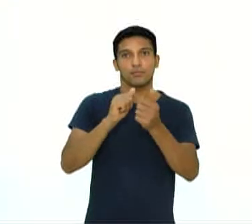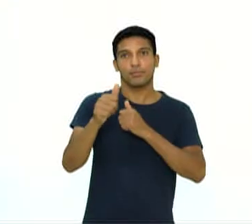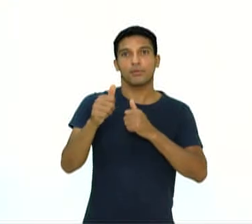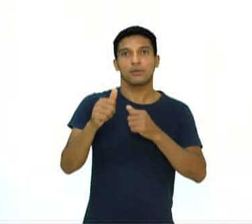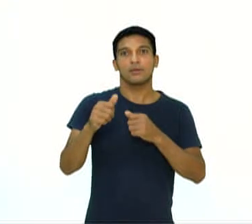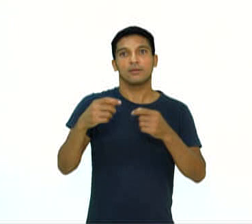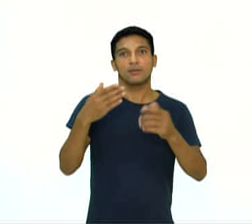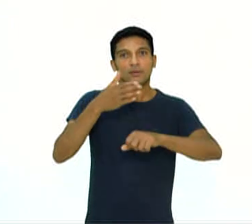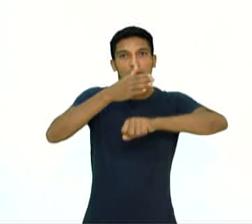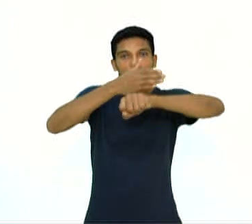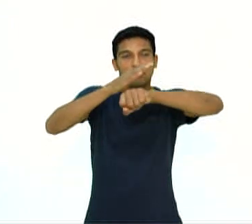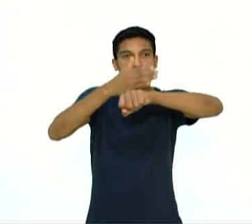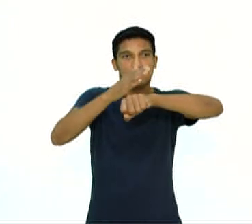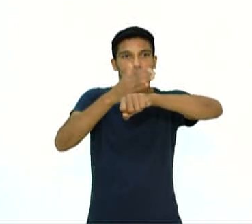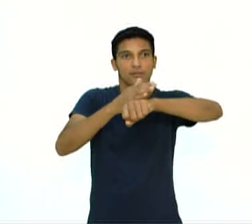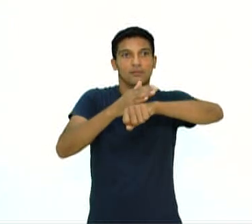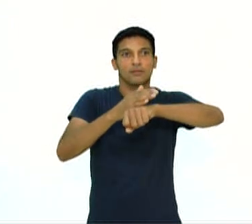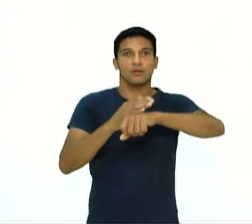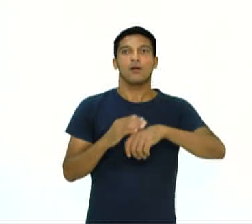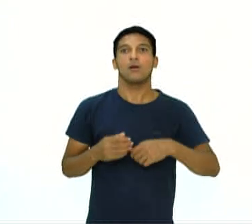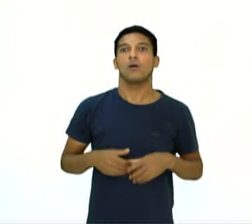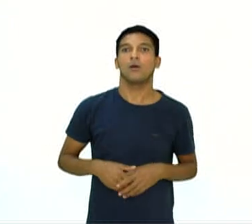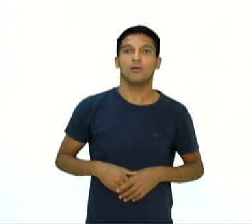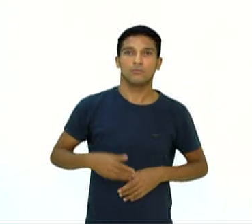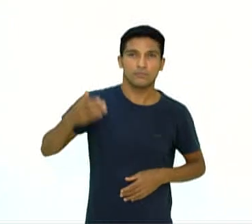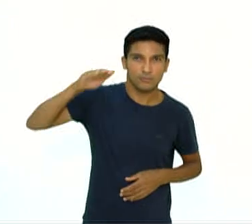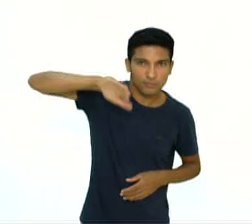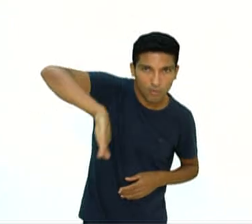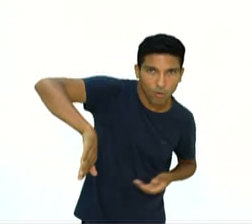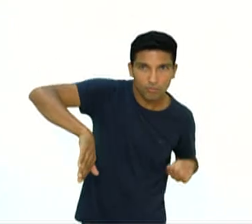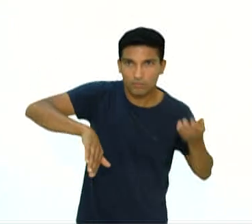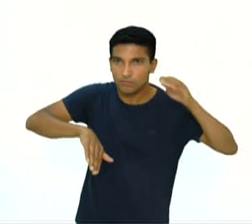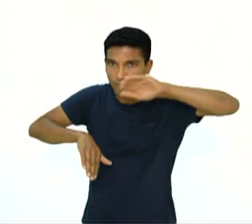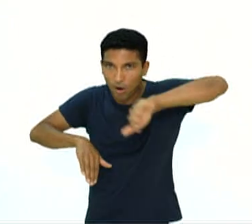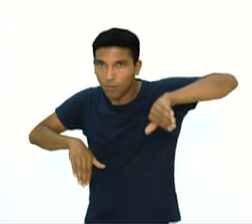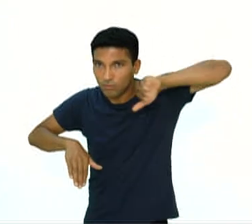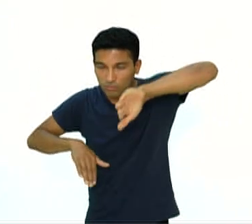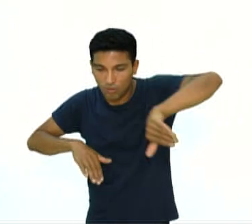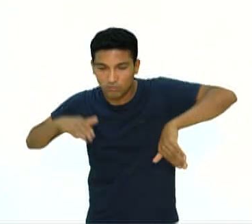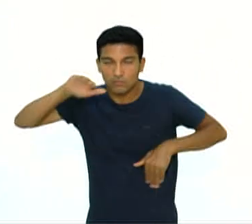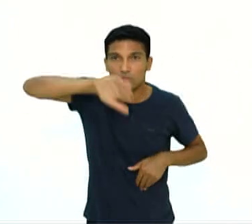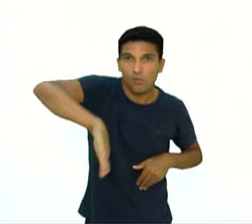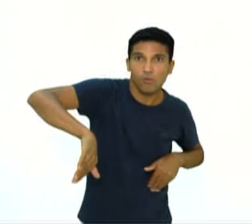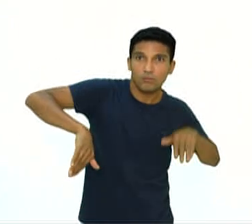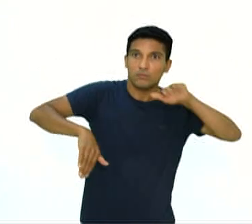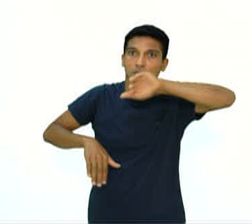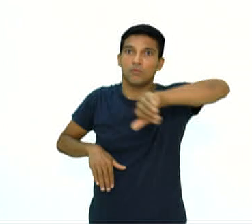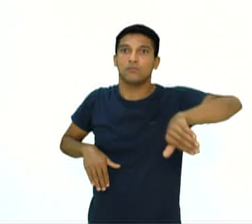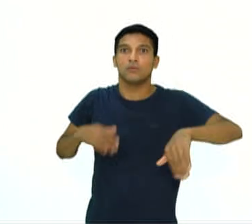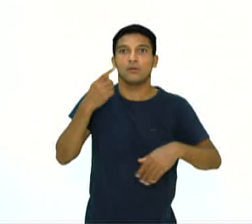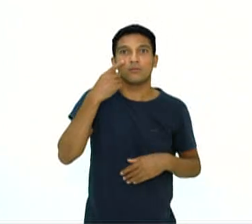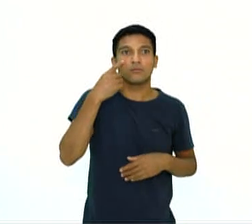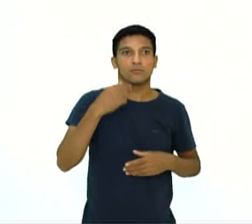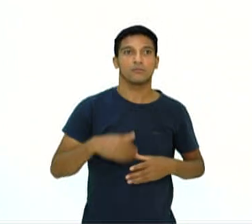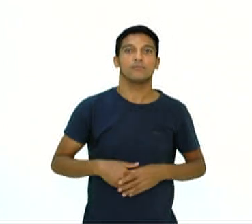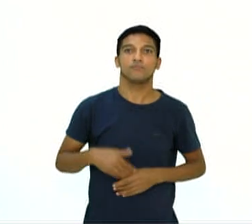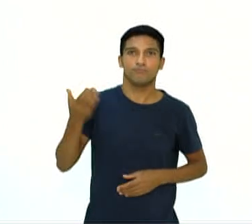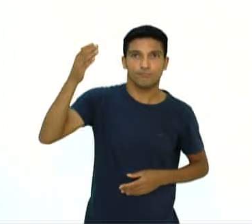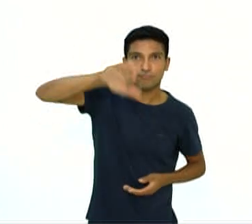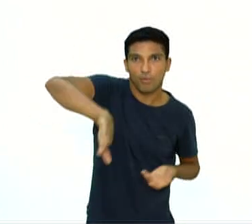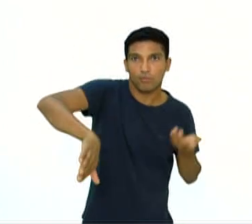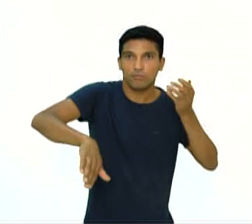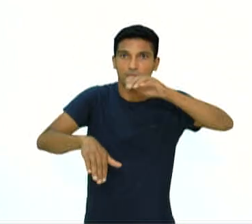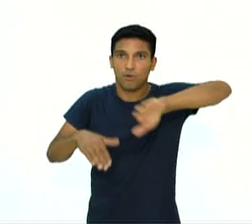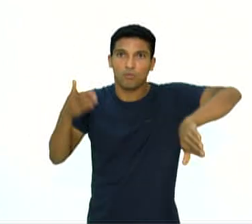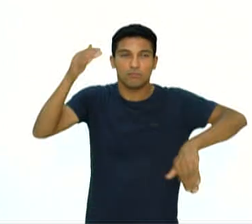né? Na verdade, a natação começou nas águas abertas, tá? E depois foi para a piscina, né? Primeiro o